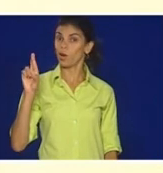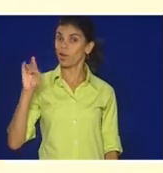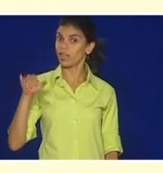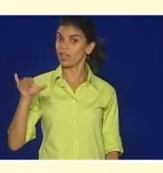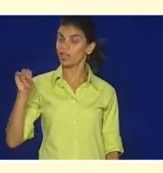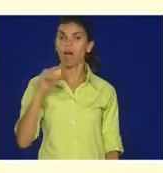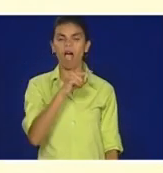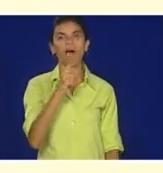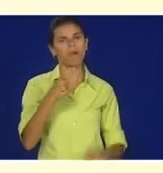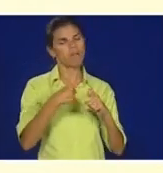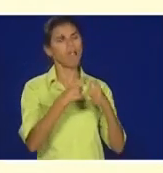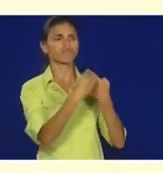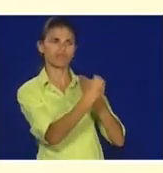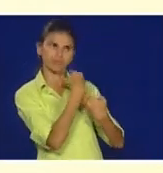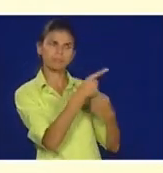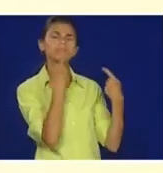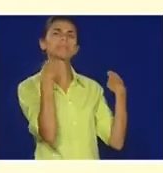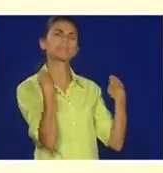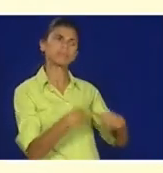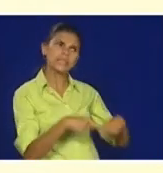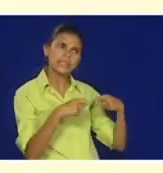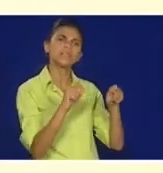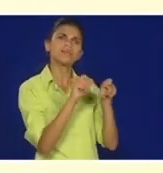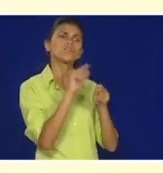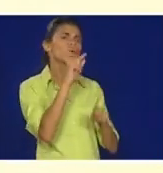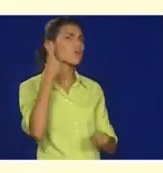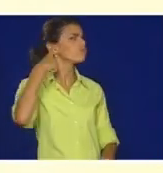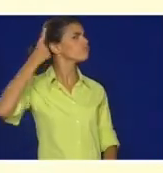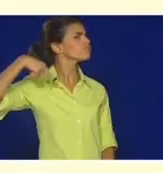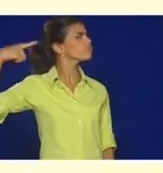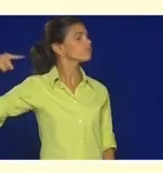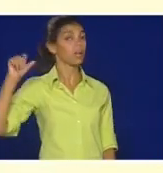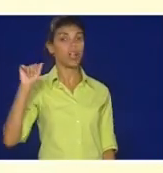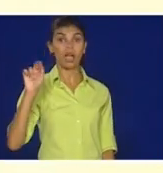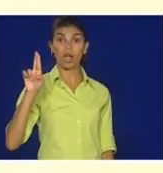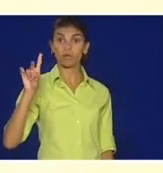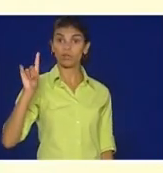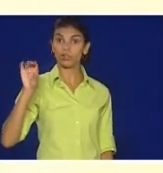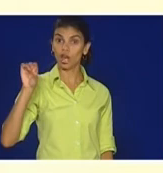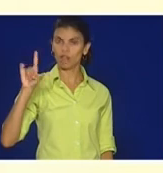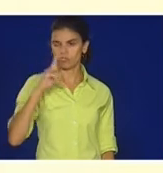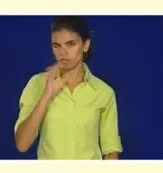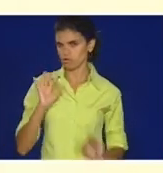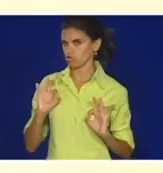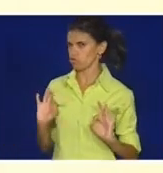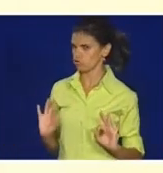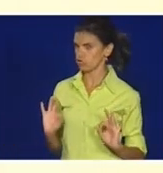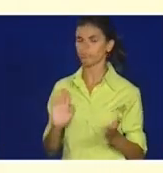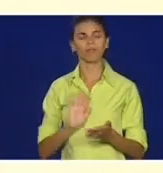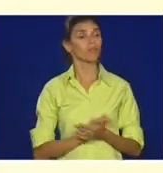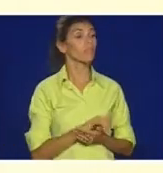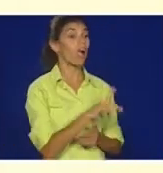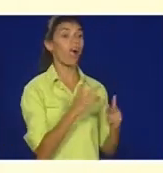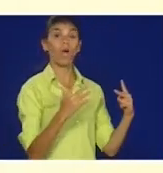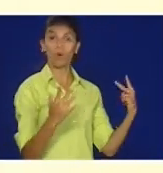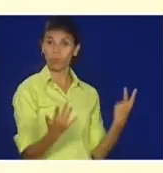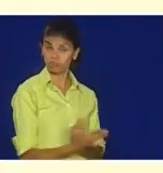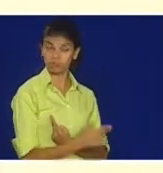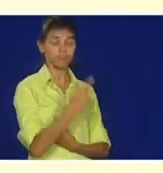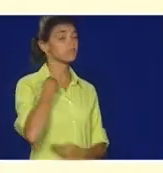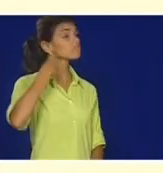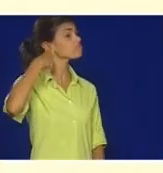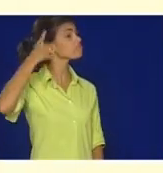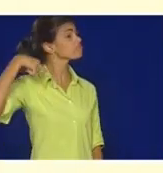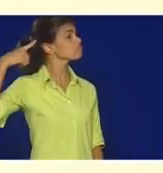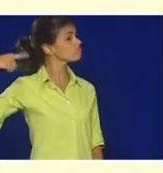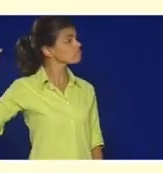né? E o otorrino me indicou uma audiologista, muito chique. E